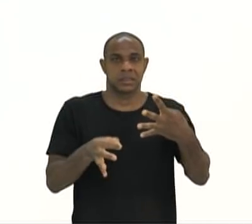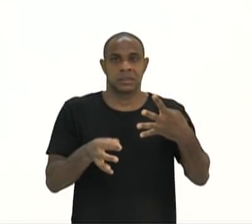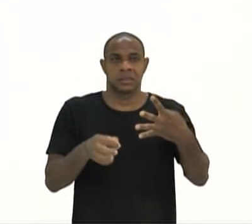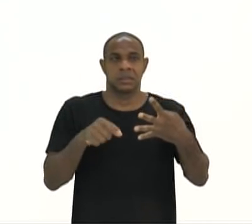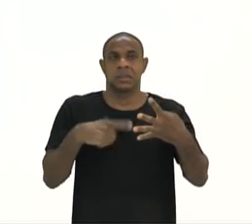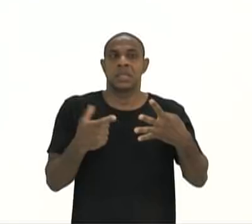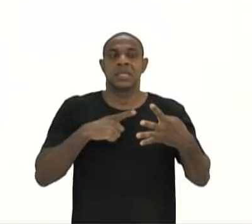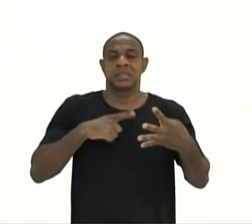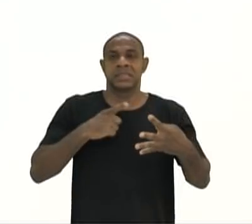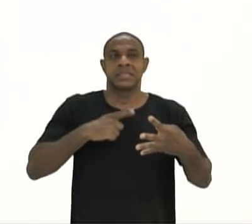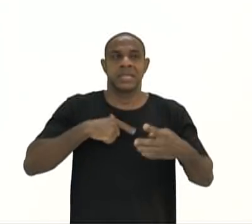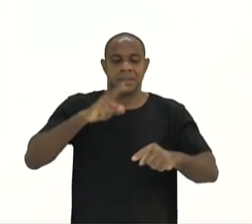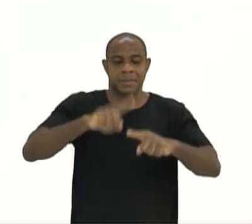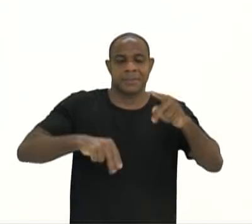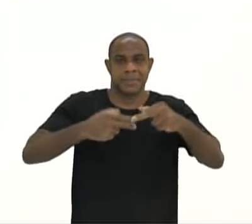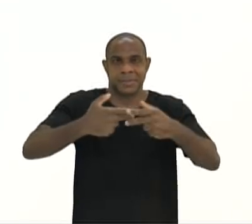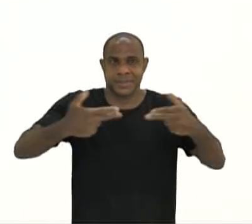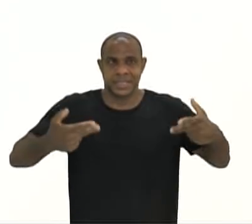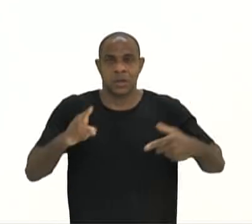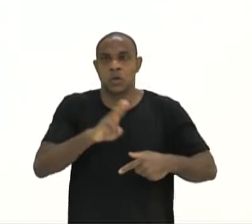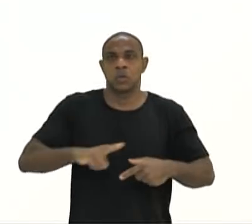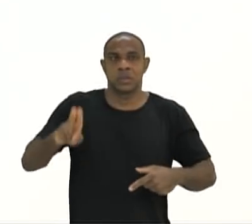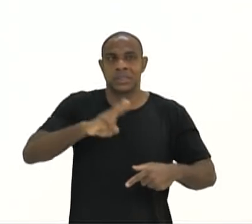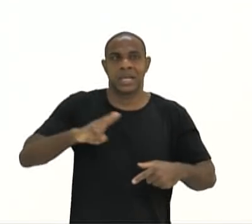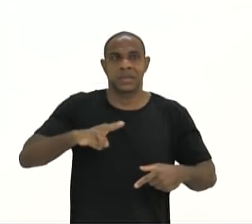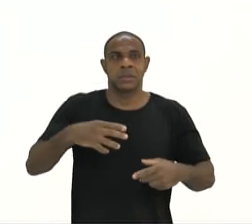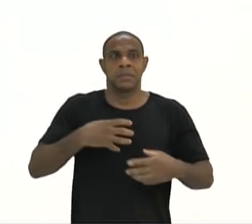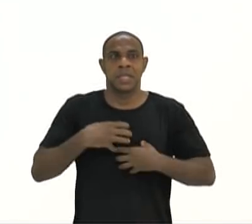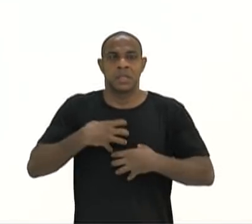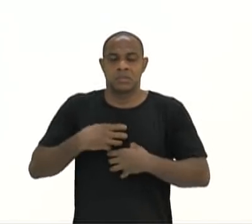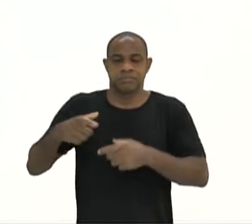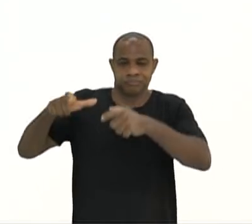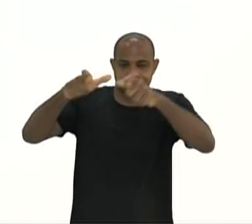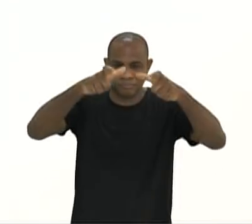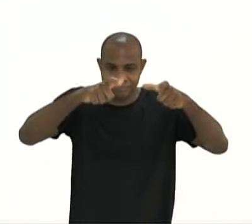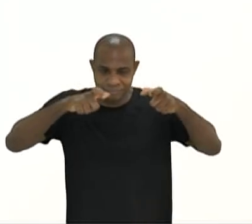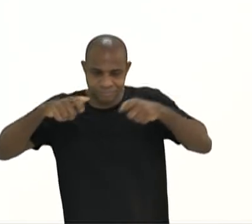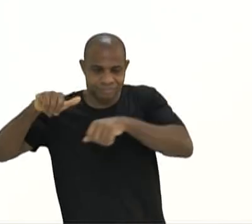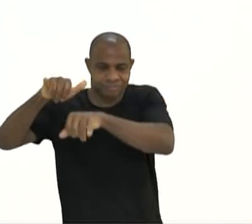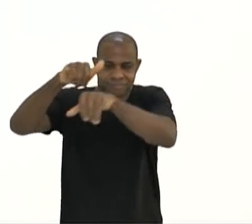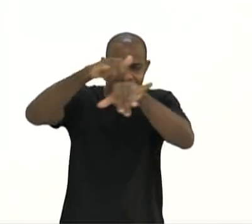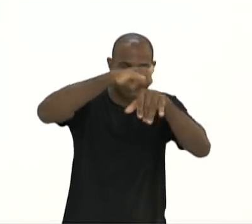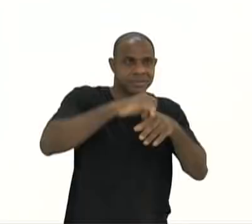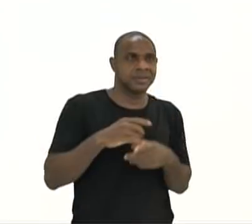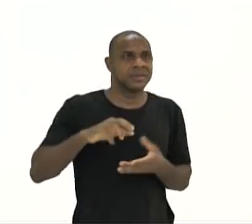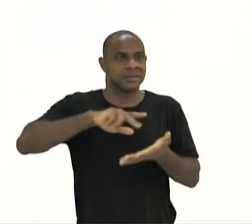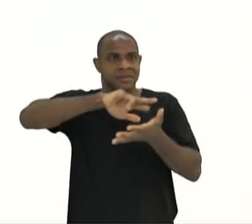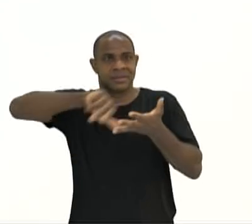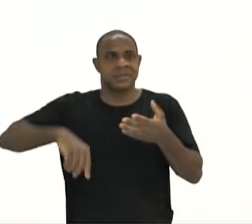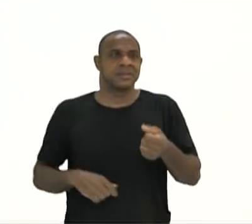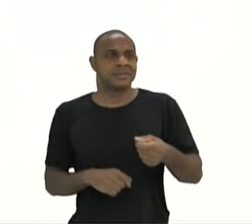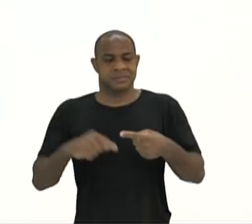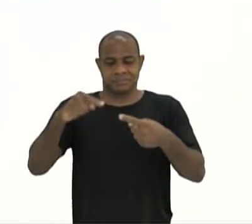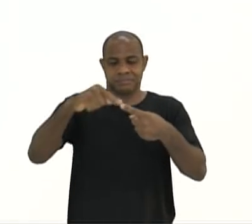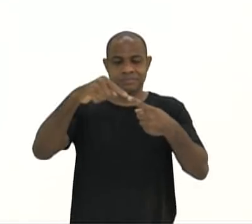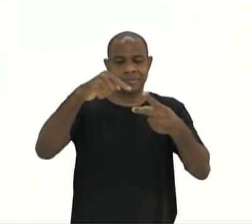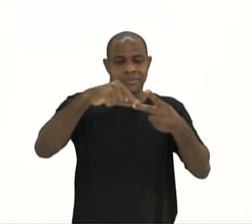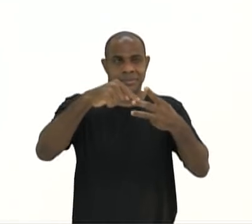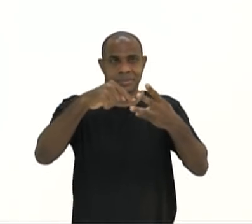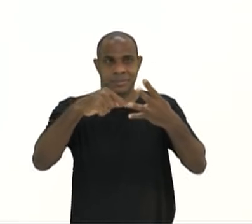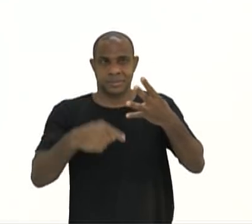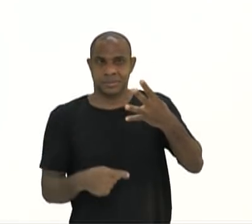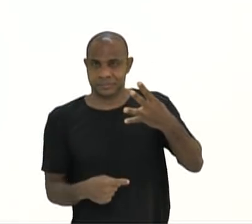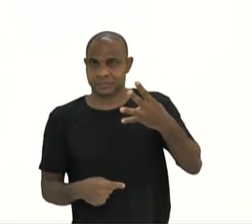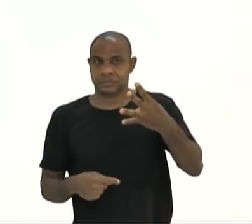material utilizado pelo sensoriamento remoto. Aí nós temos na letra A, telescópio, bússola, clinômetro.